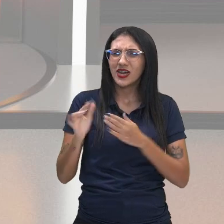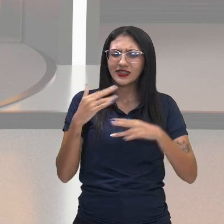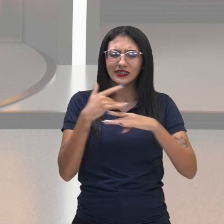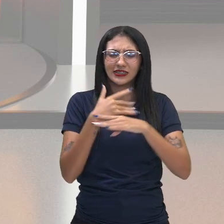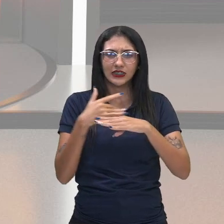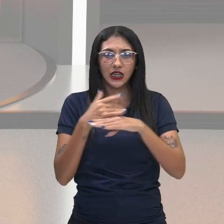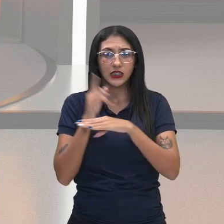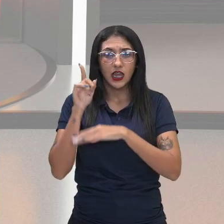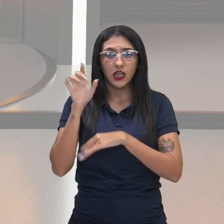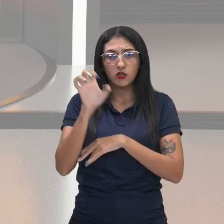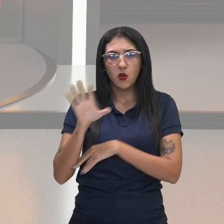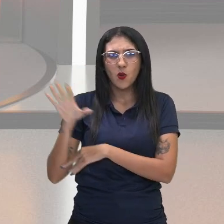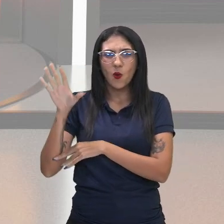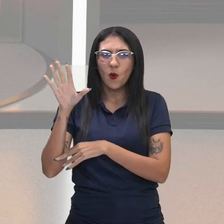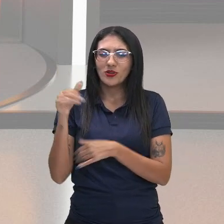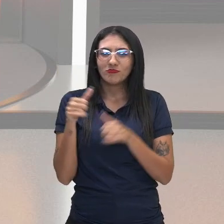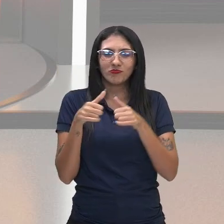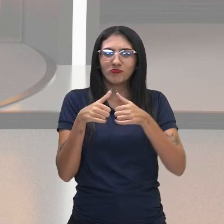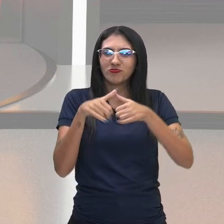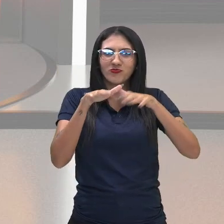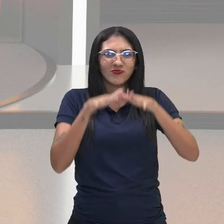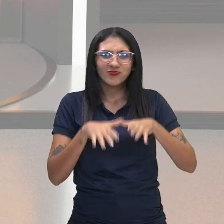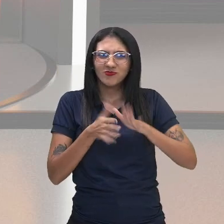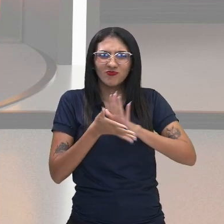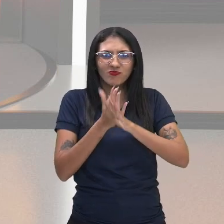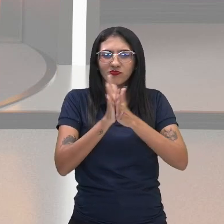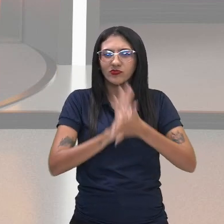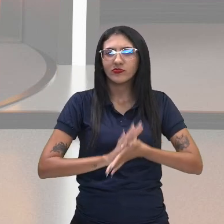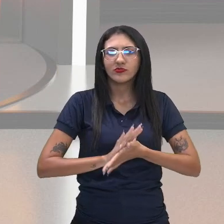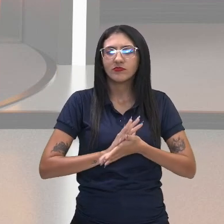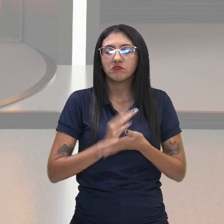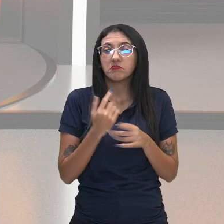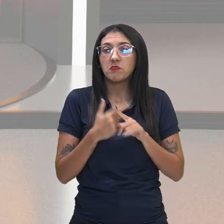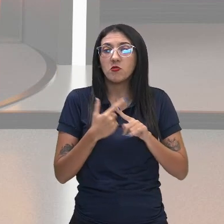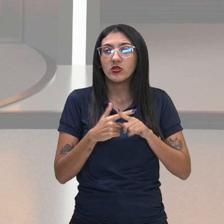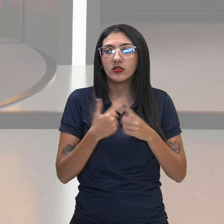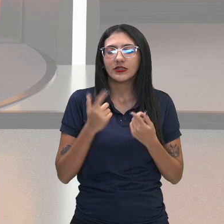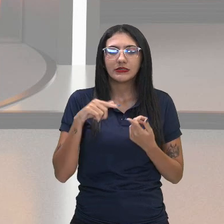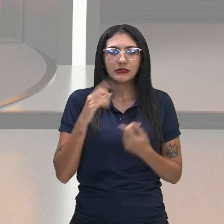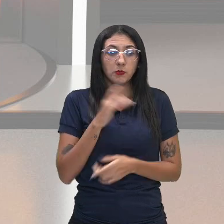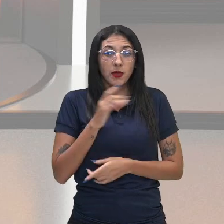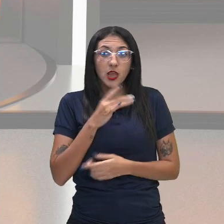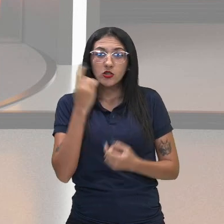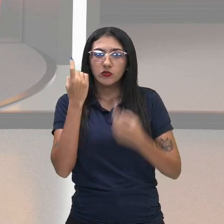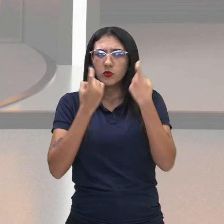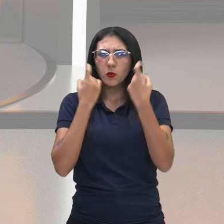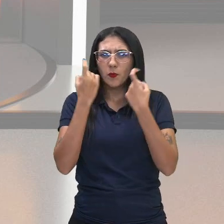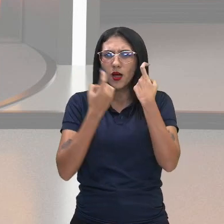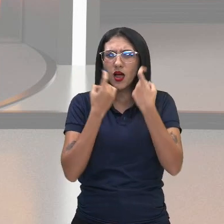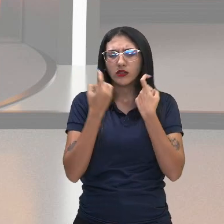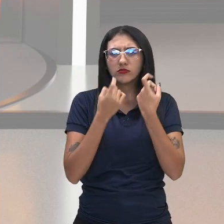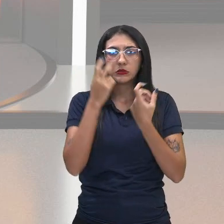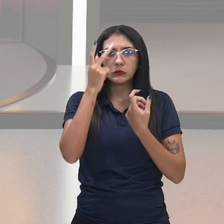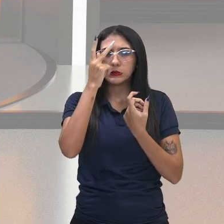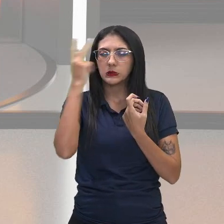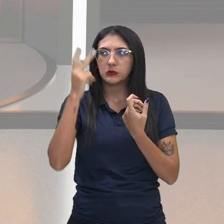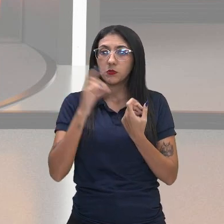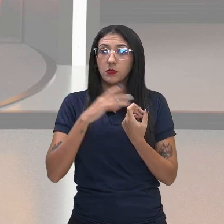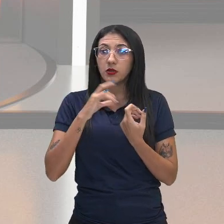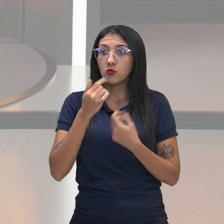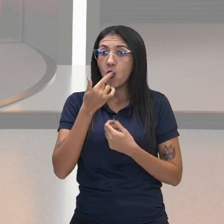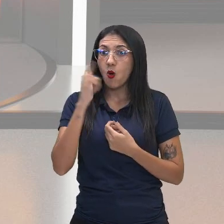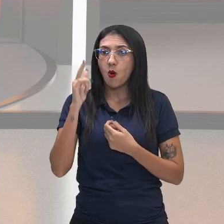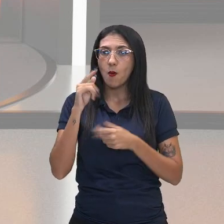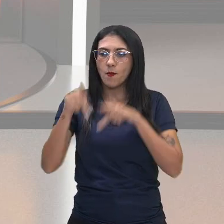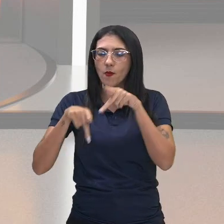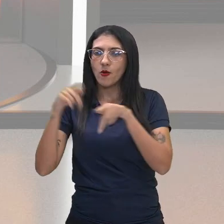porque muito tinha a ver com a questão do medo das invasões bárbaras, que fazia as pessoas migrarem da cidade para os campos,